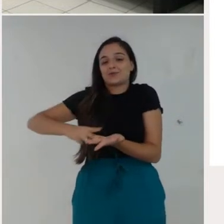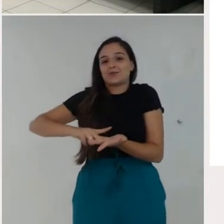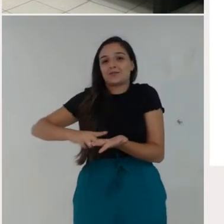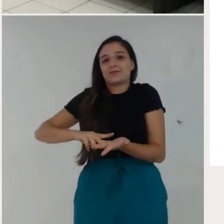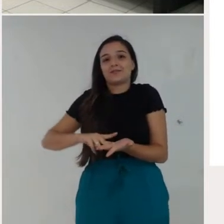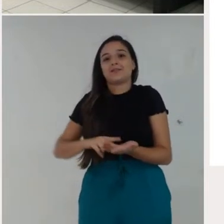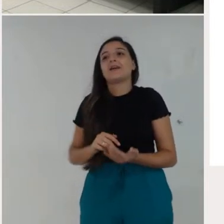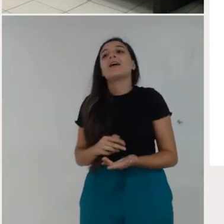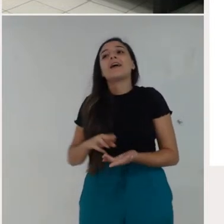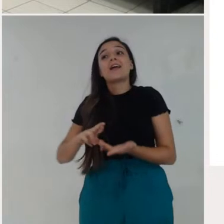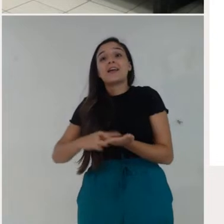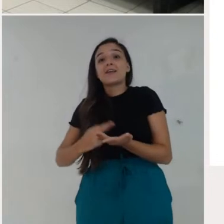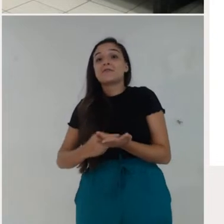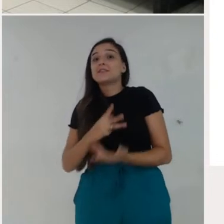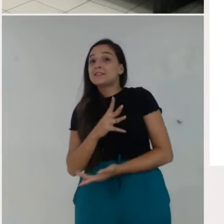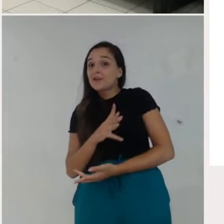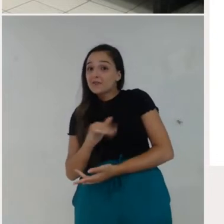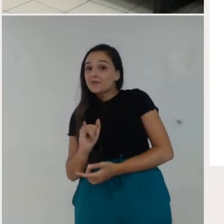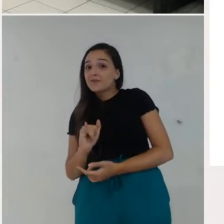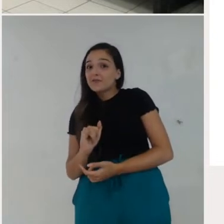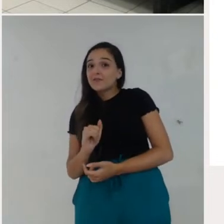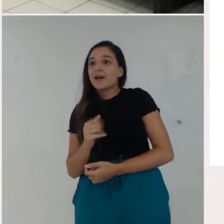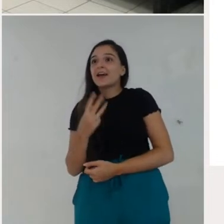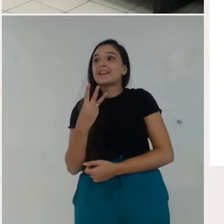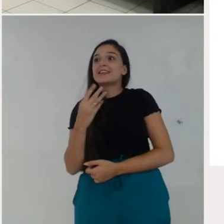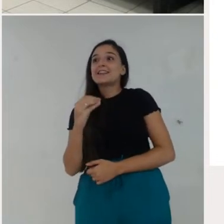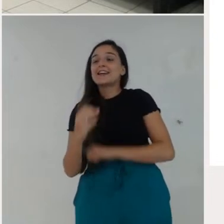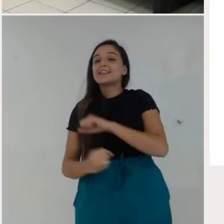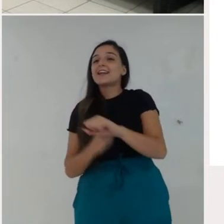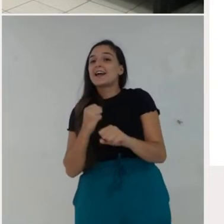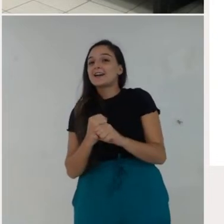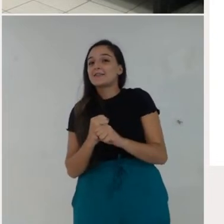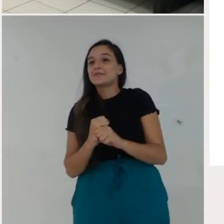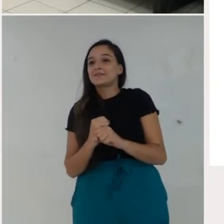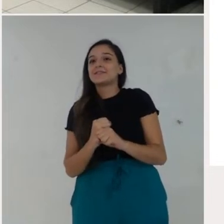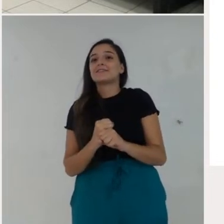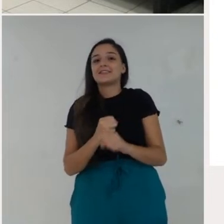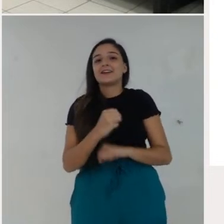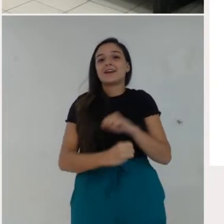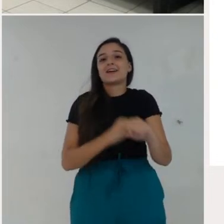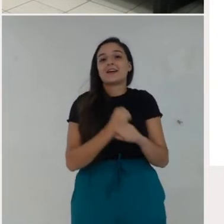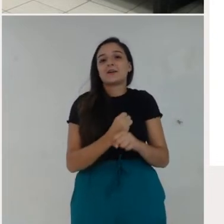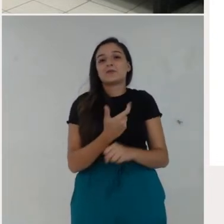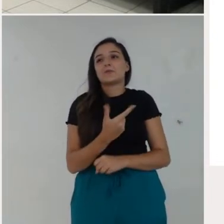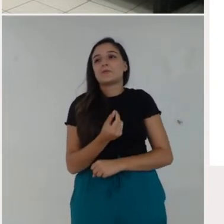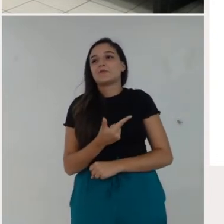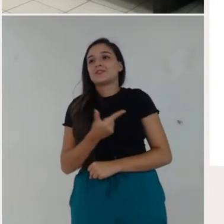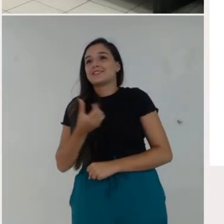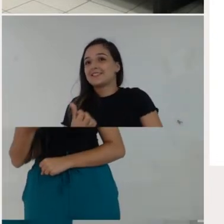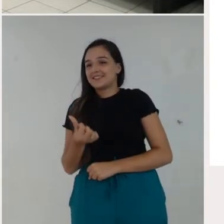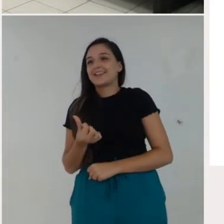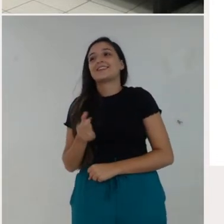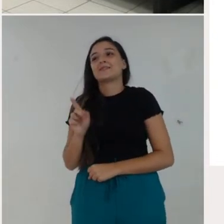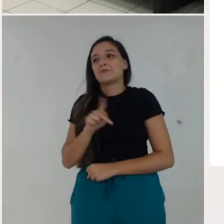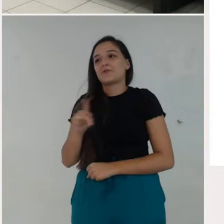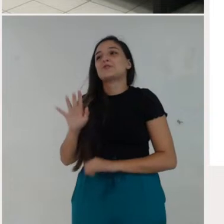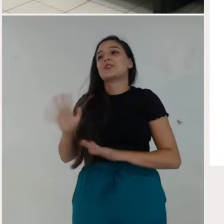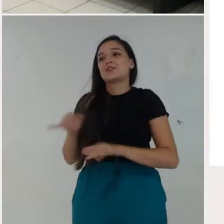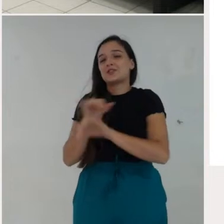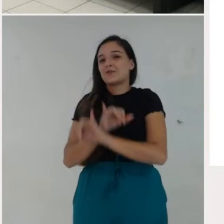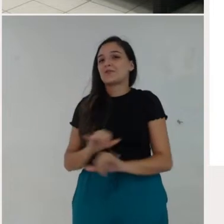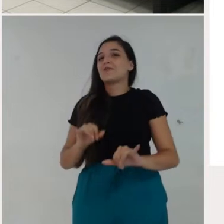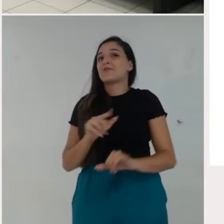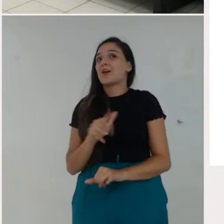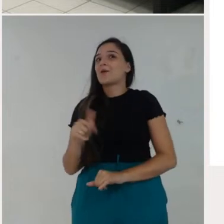que logo vai completar 30 anos. Né? Daqui a 2 anos, como a professora Mari já anunciou, né? Teremos outra